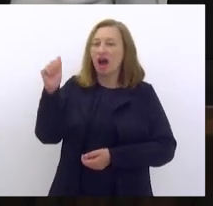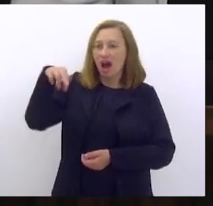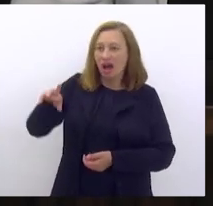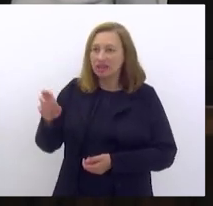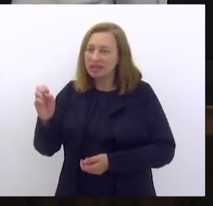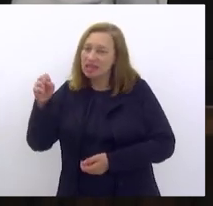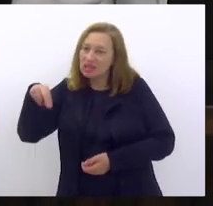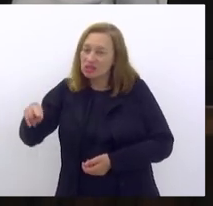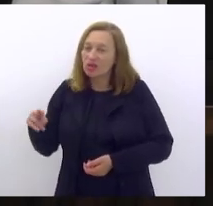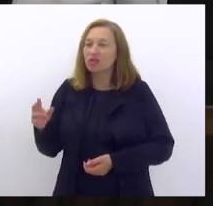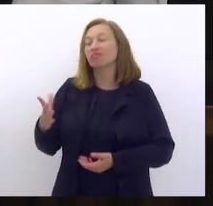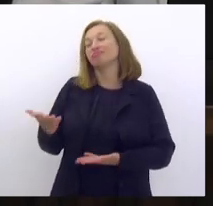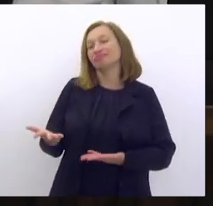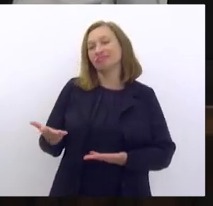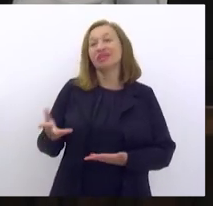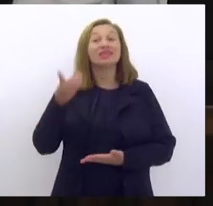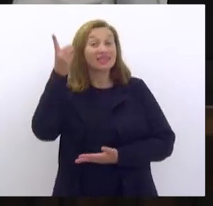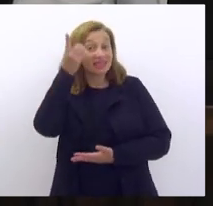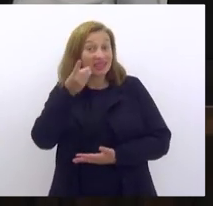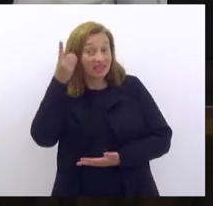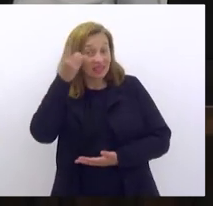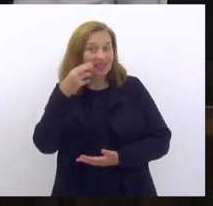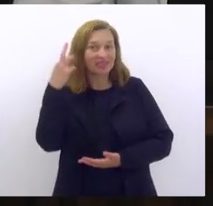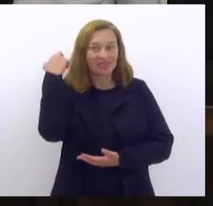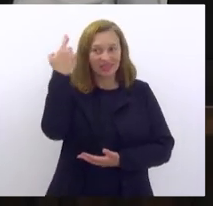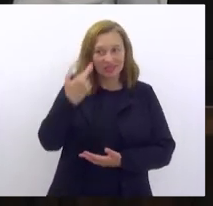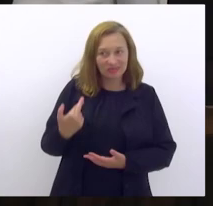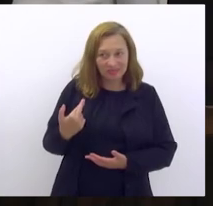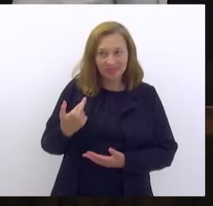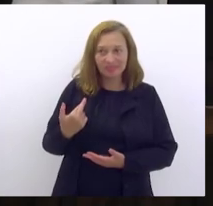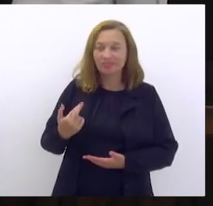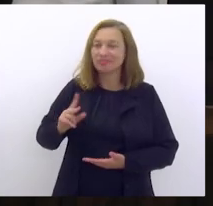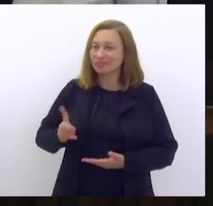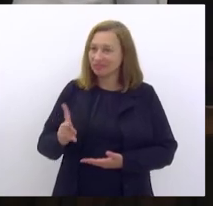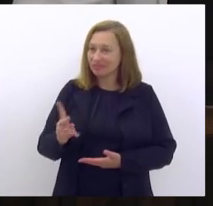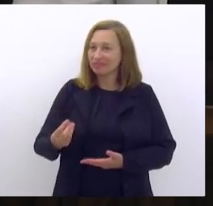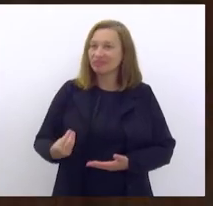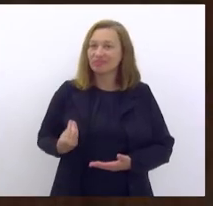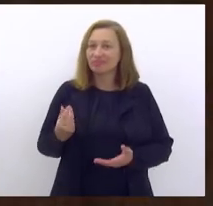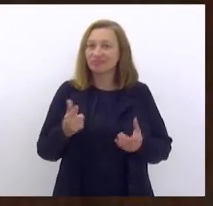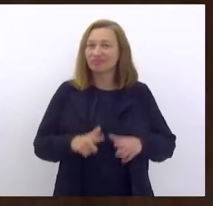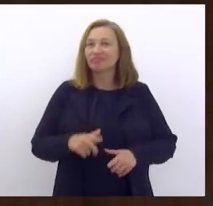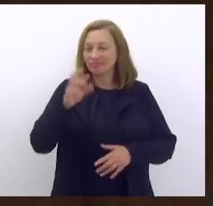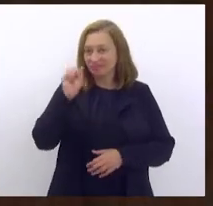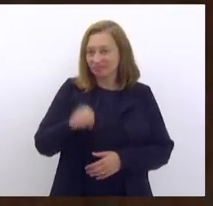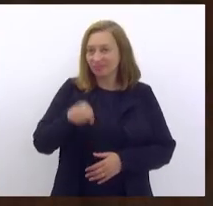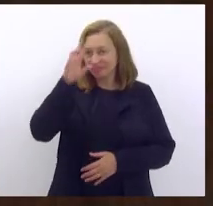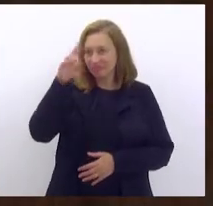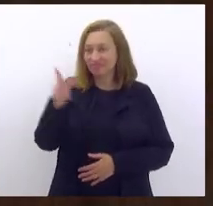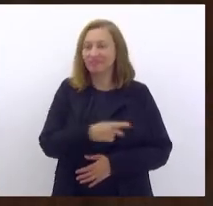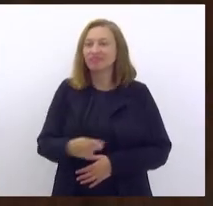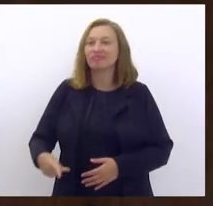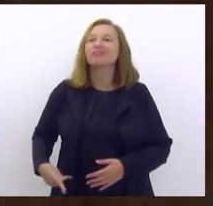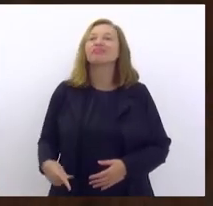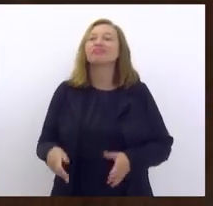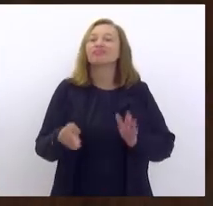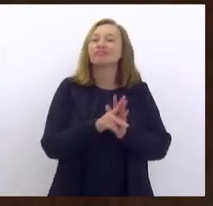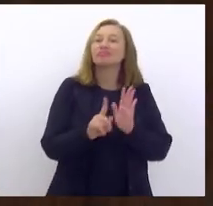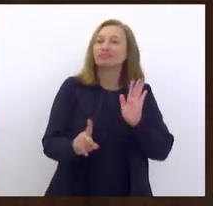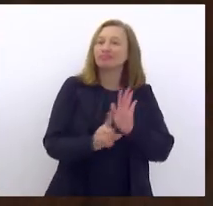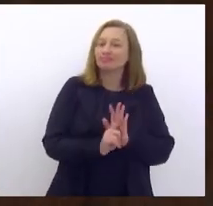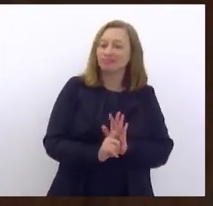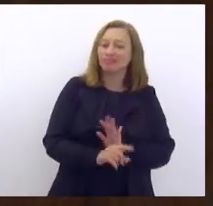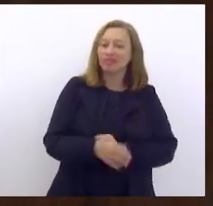Moraes, nossa nobre deputada Renata Souza, sempre presente. Sim, senhor presidente. Trata-se do projeto de